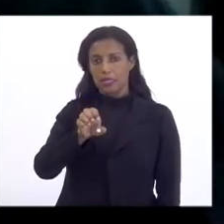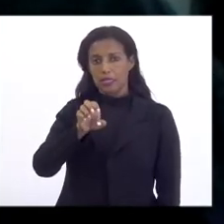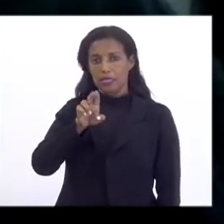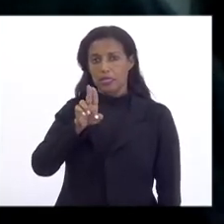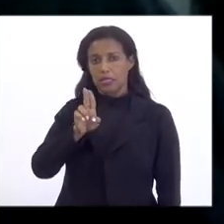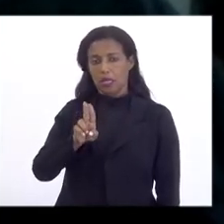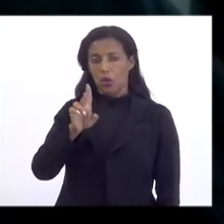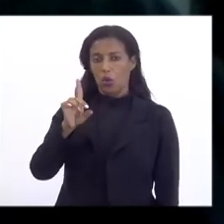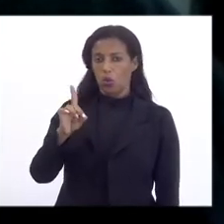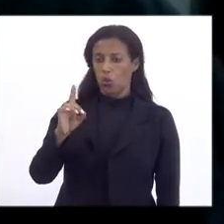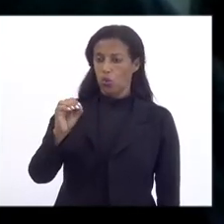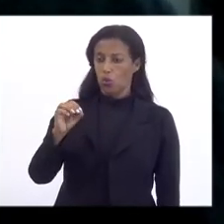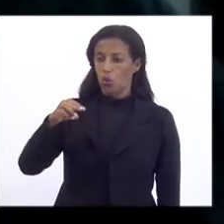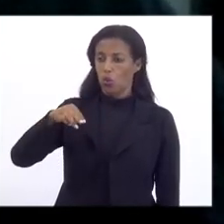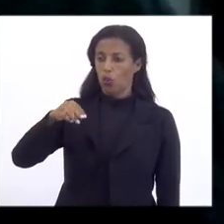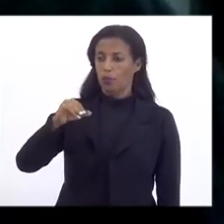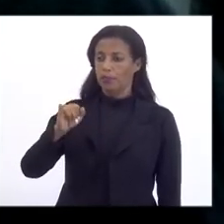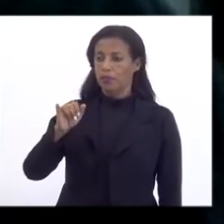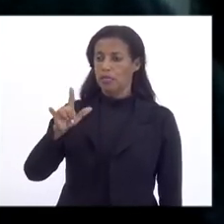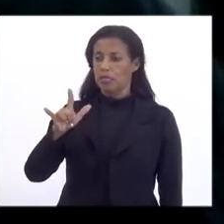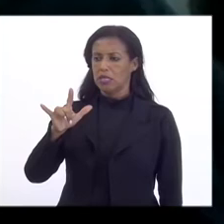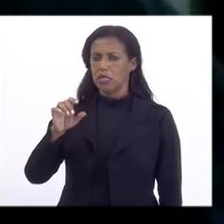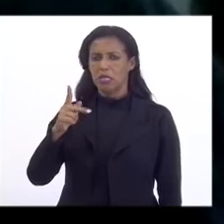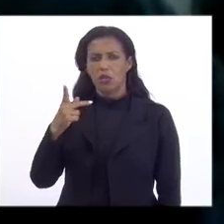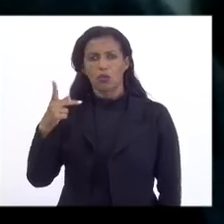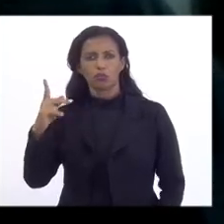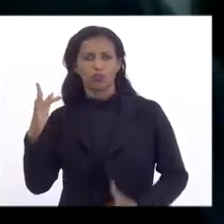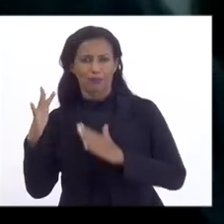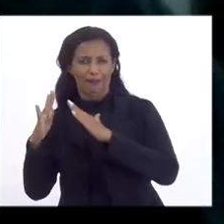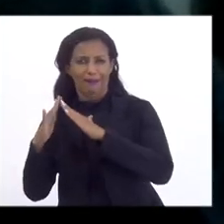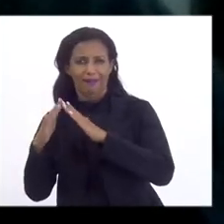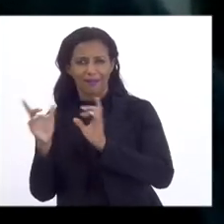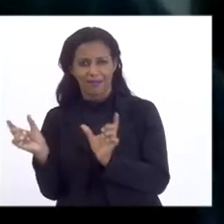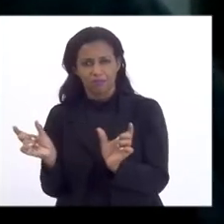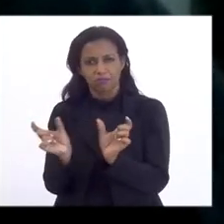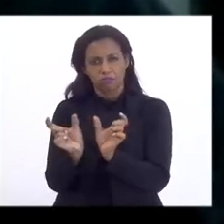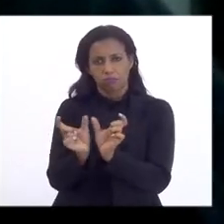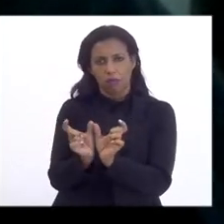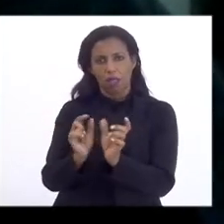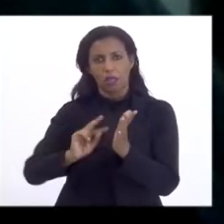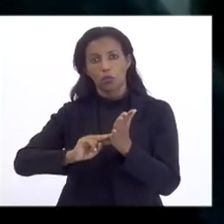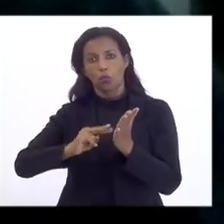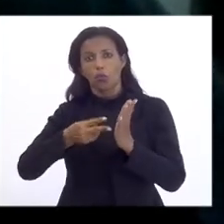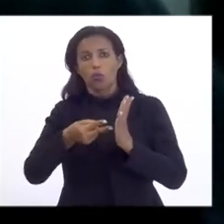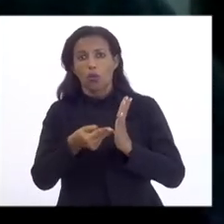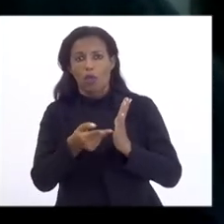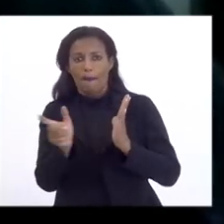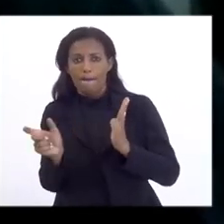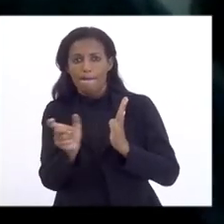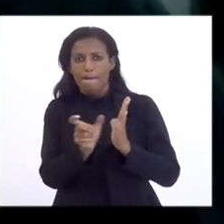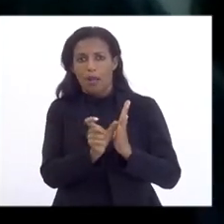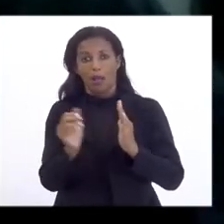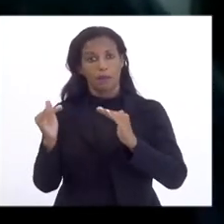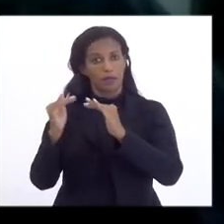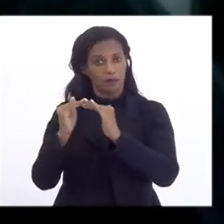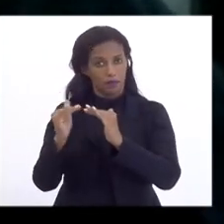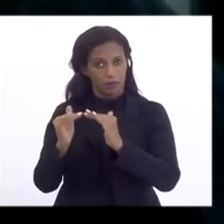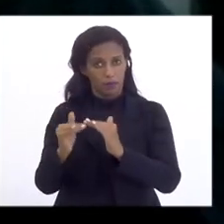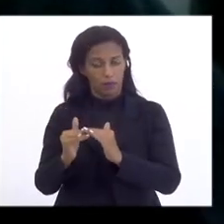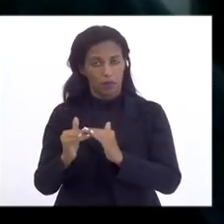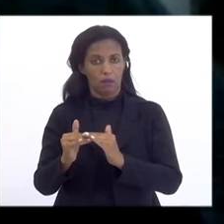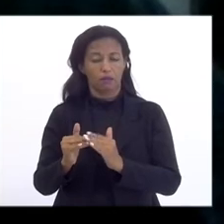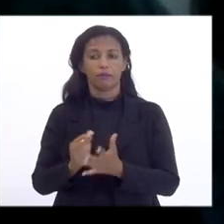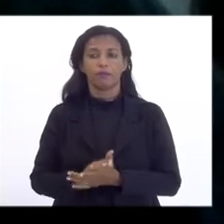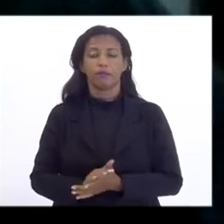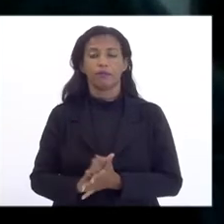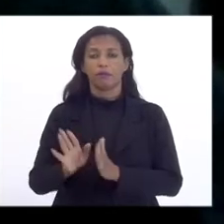emenda do deputado Luiz Paulo, é uma emenda modificativa. Eu estou alterando para dar favorável